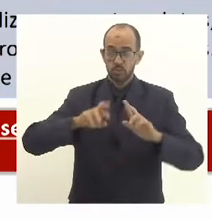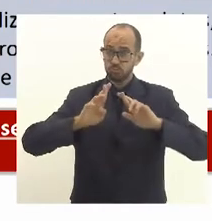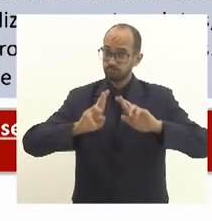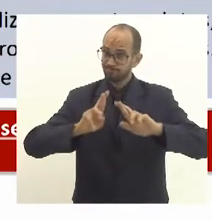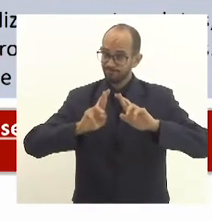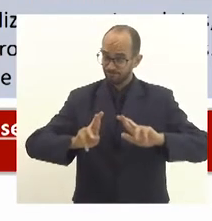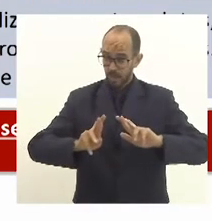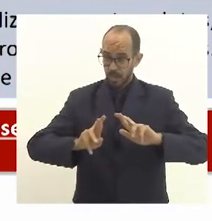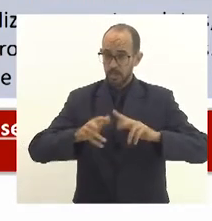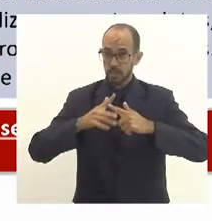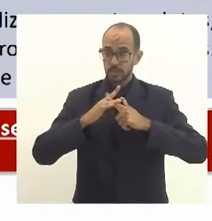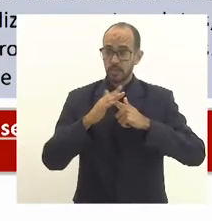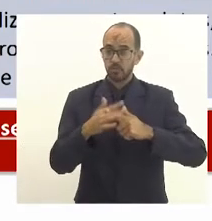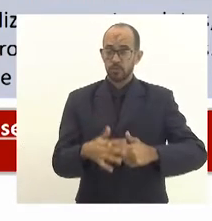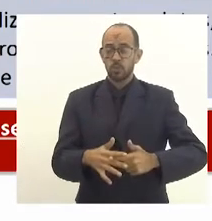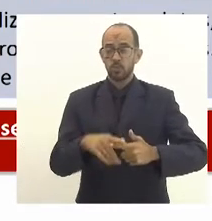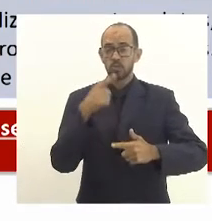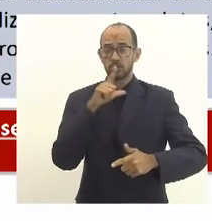possa trazer